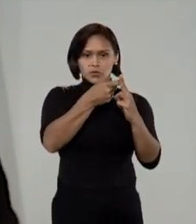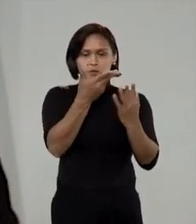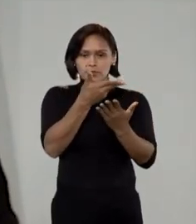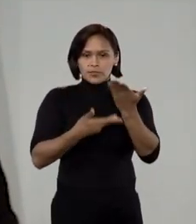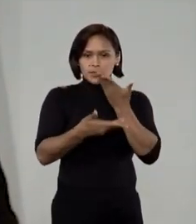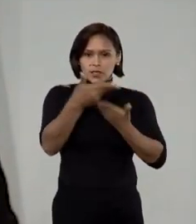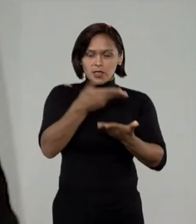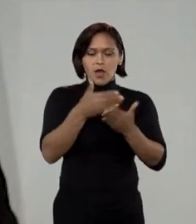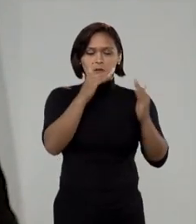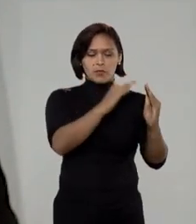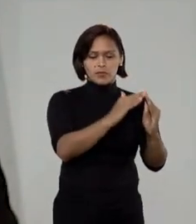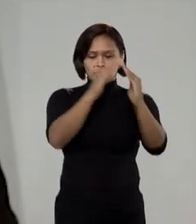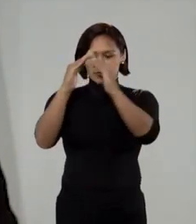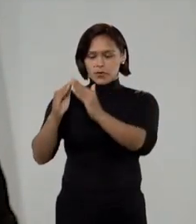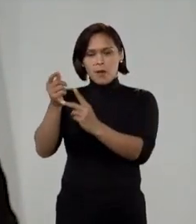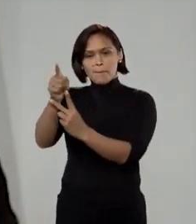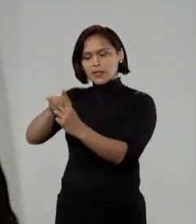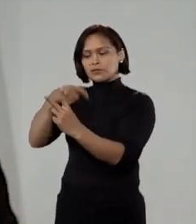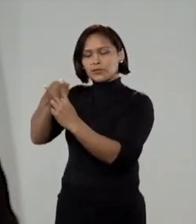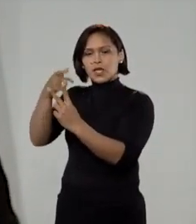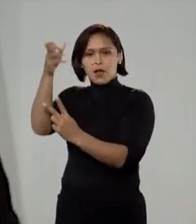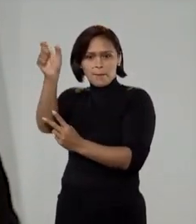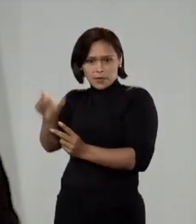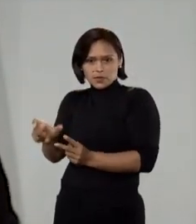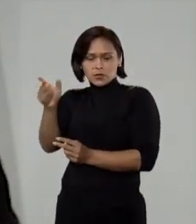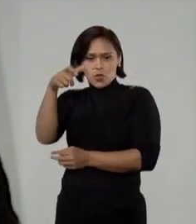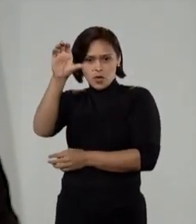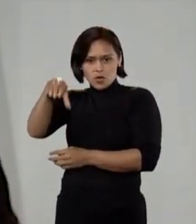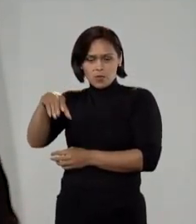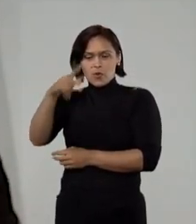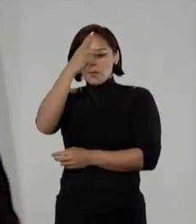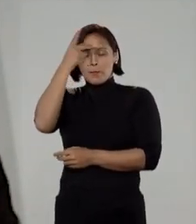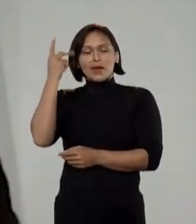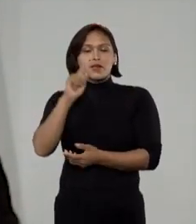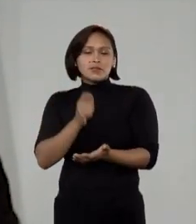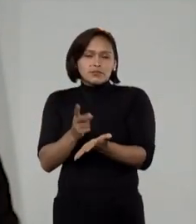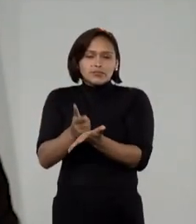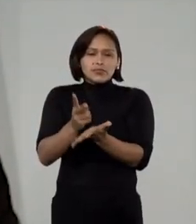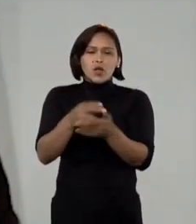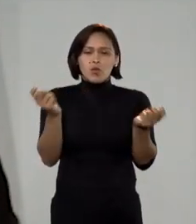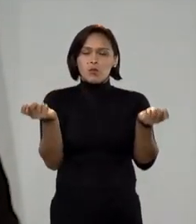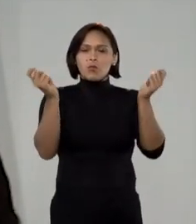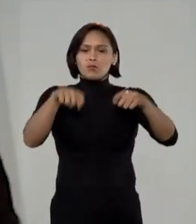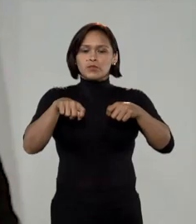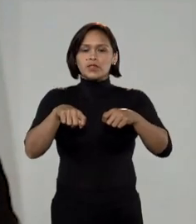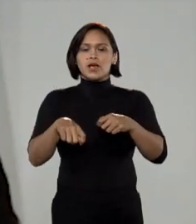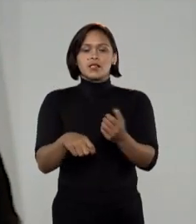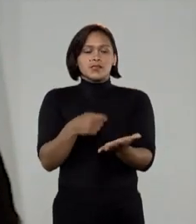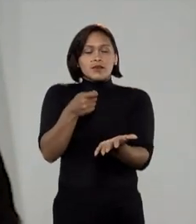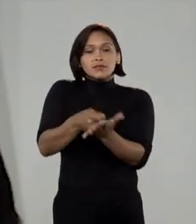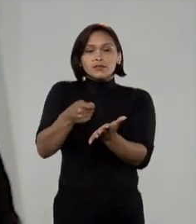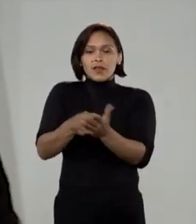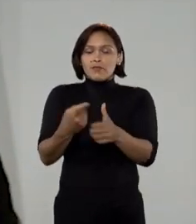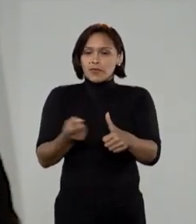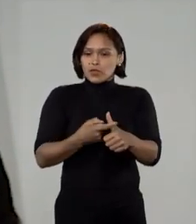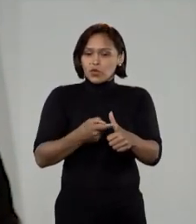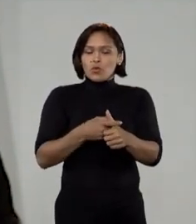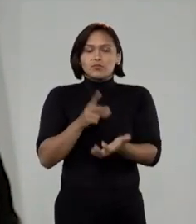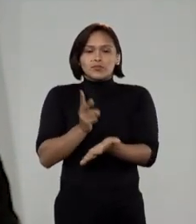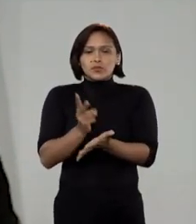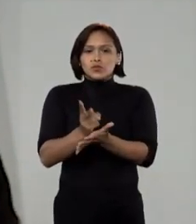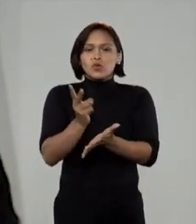a transmissão da propriedade do bem para o credor, para o cumprimento de uma obrigação do devedor, que